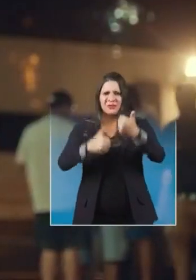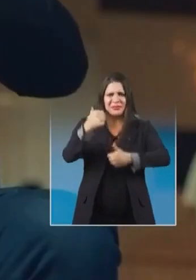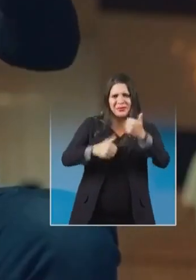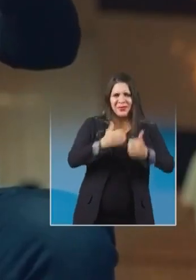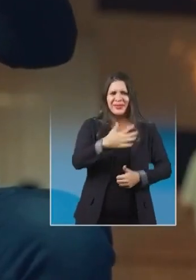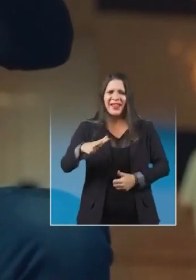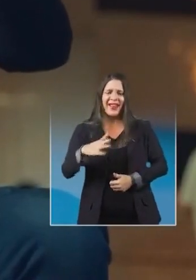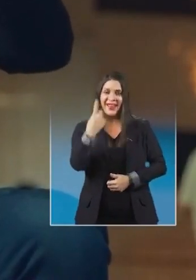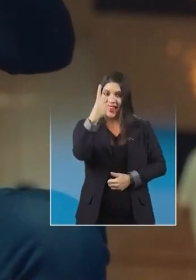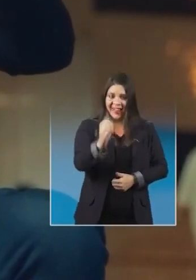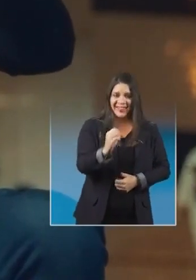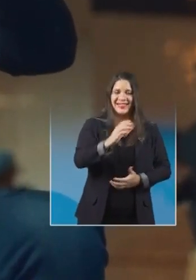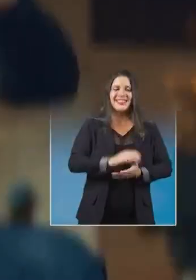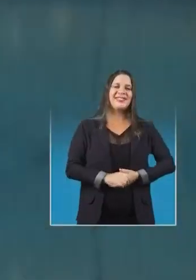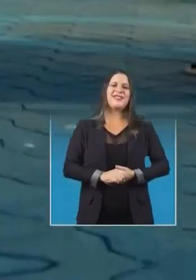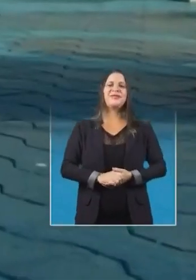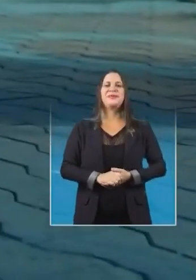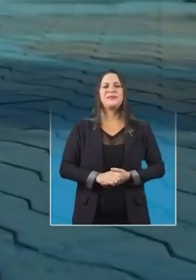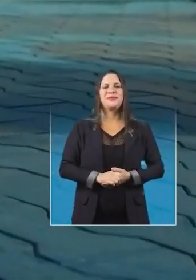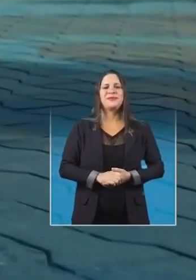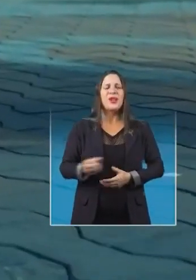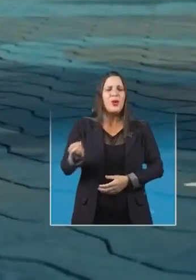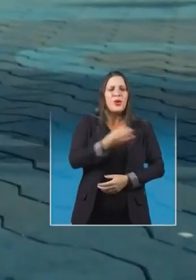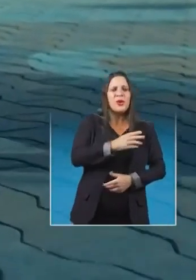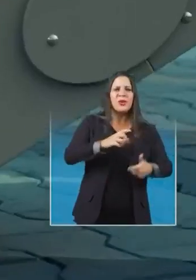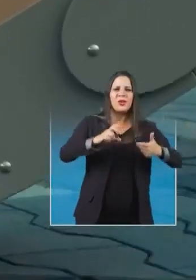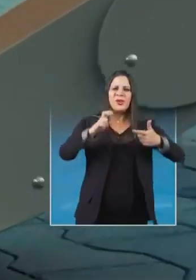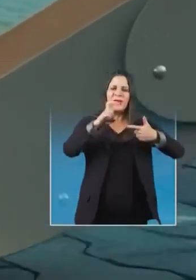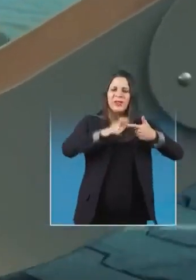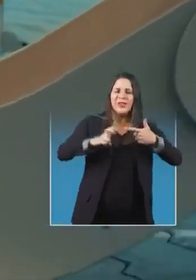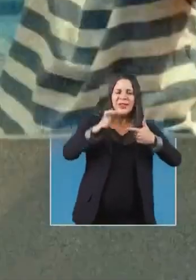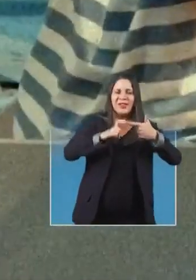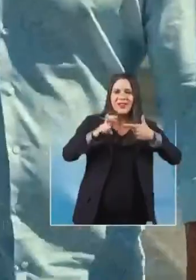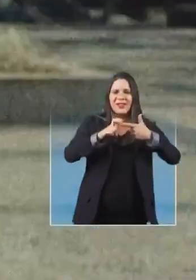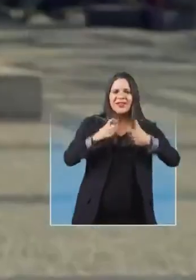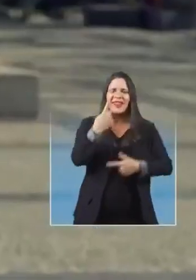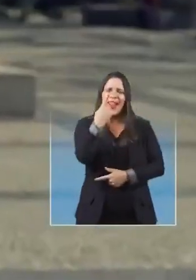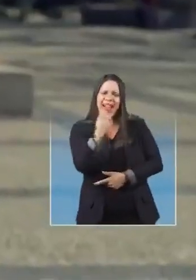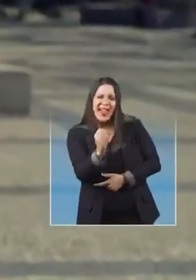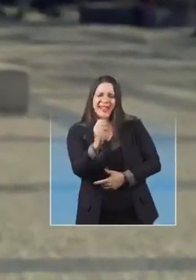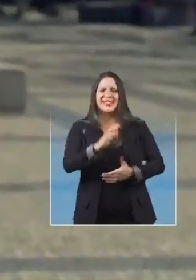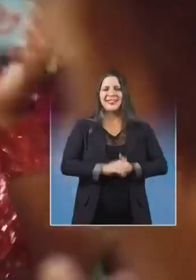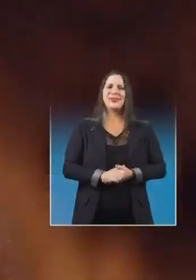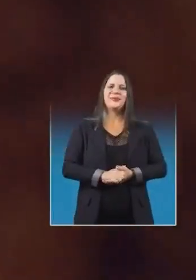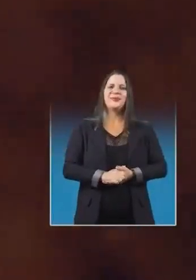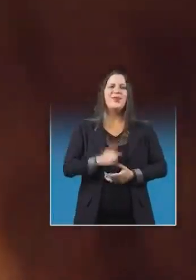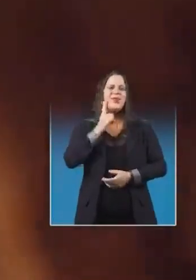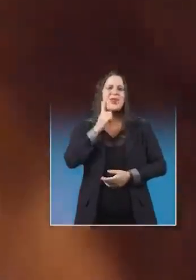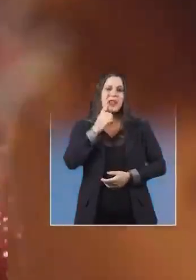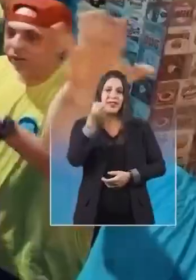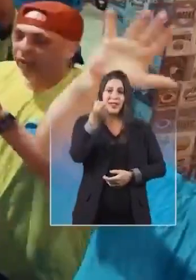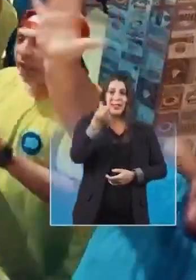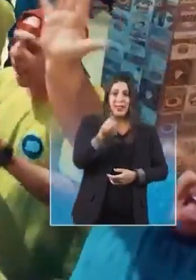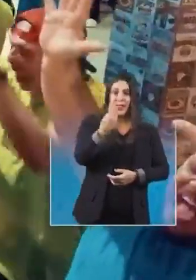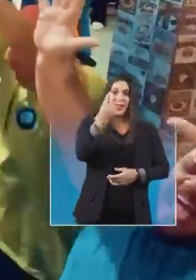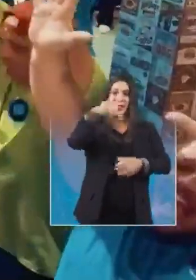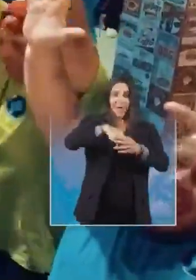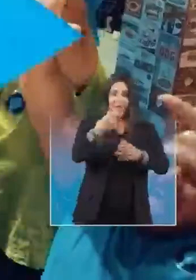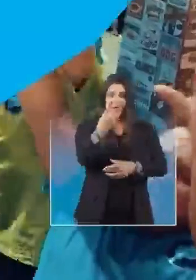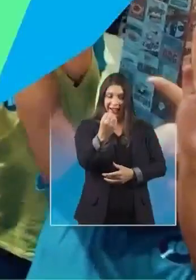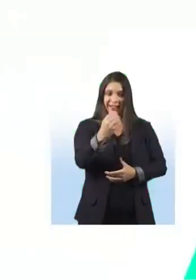É 10. O novo Parque Valongo. É 10. Então, dia 6, o voto é